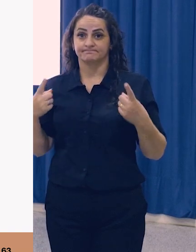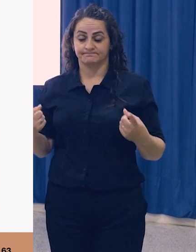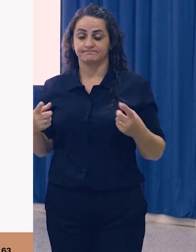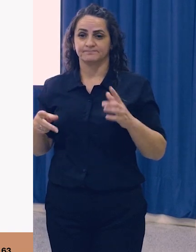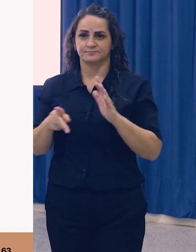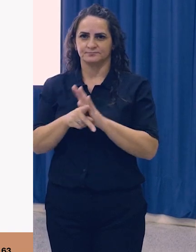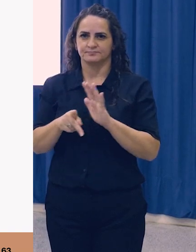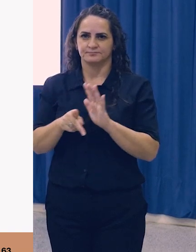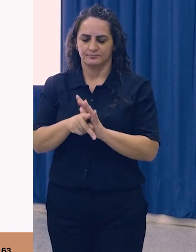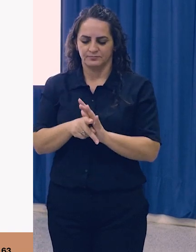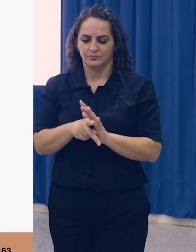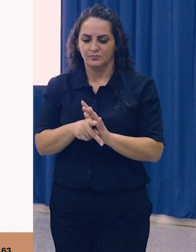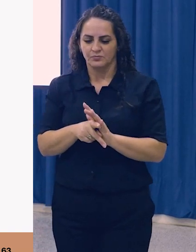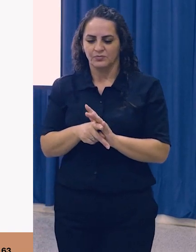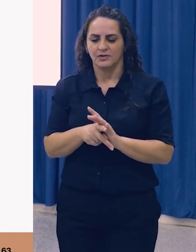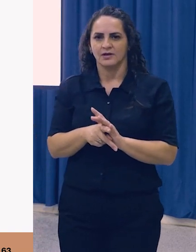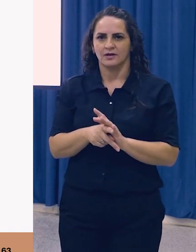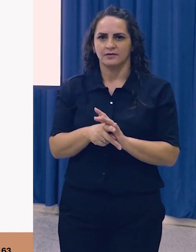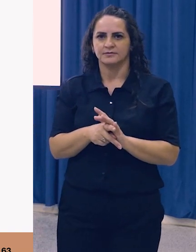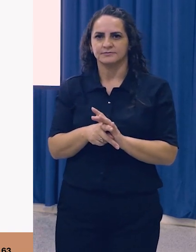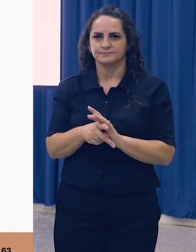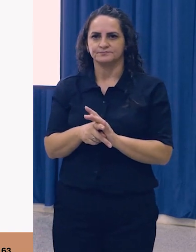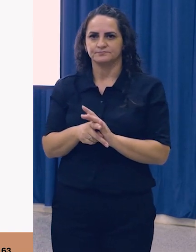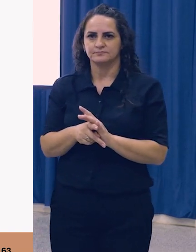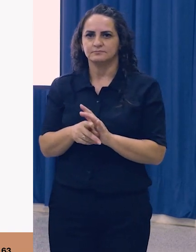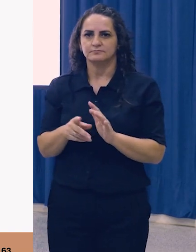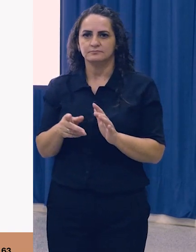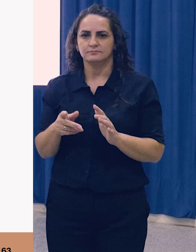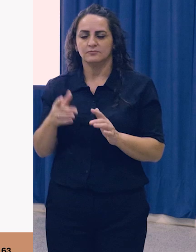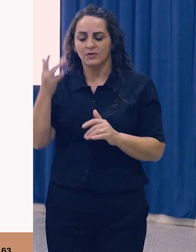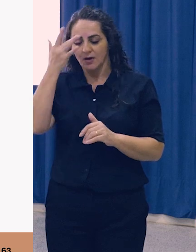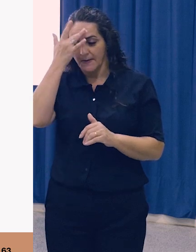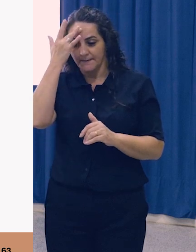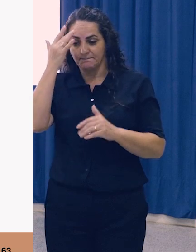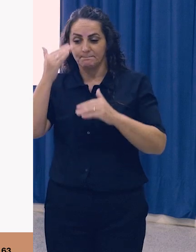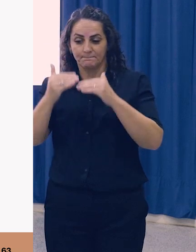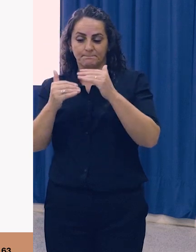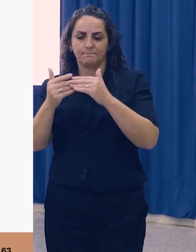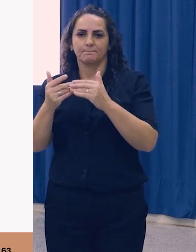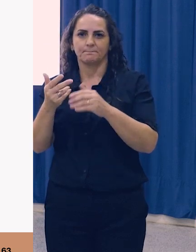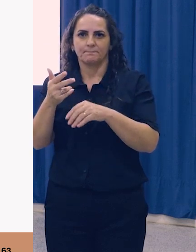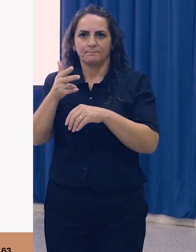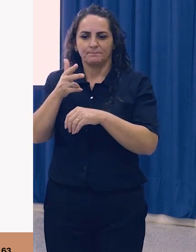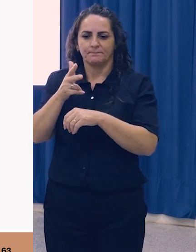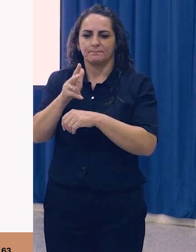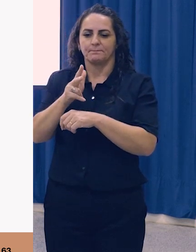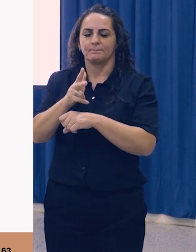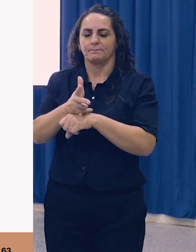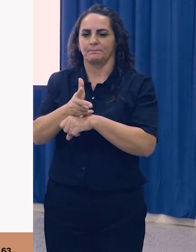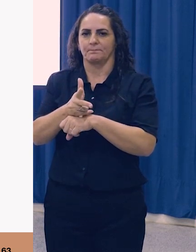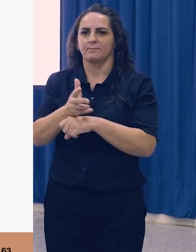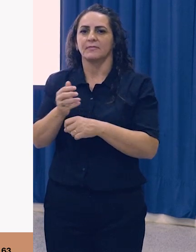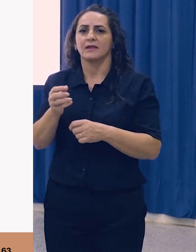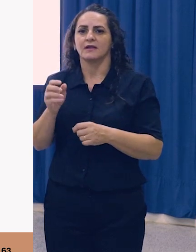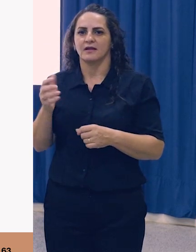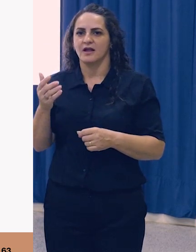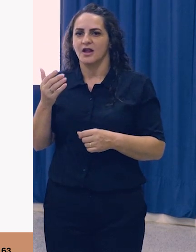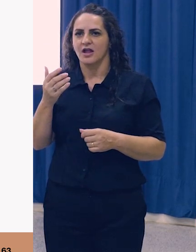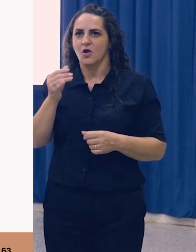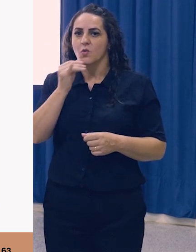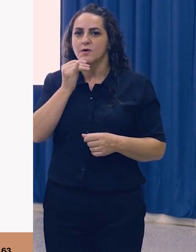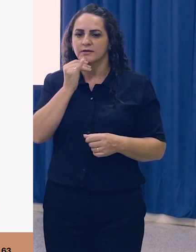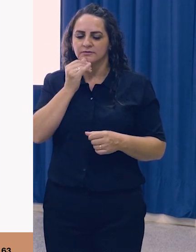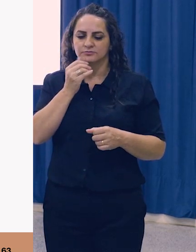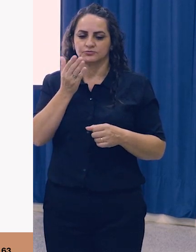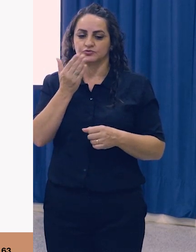obra sobre o seu produto audiovisual é algo bem bacana. Aqui eu trouxe o exemplo dos Comedores de